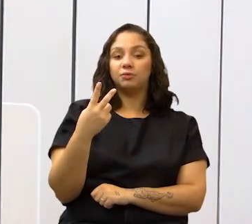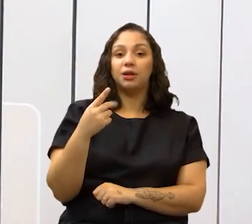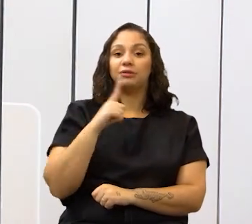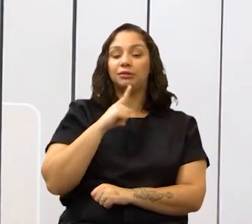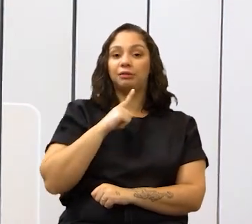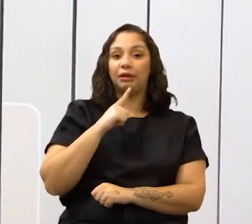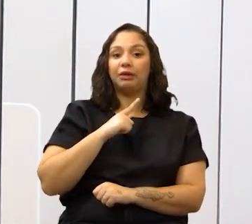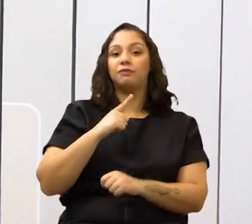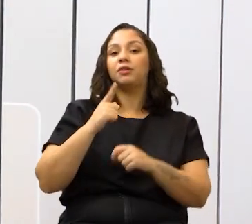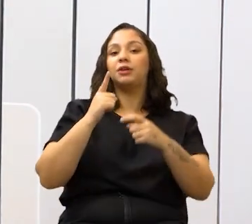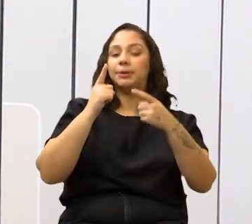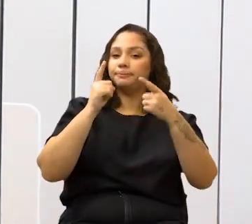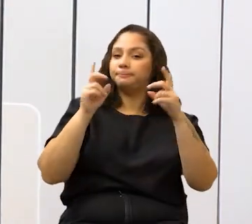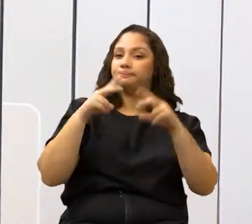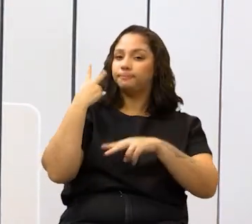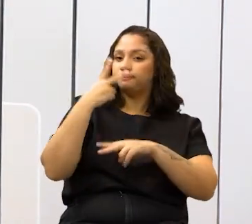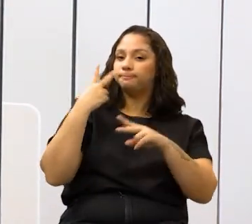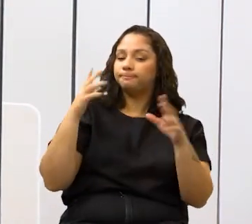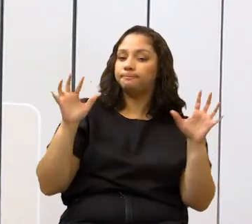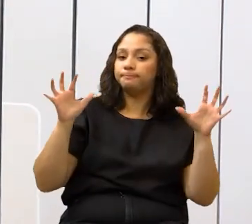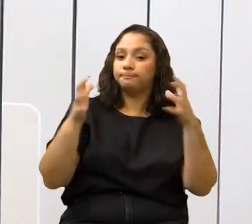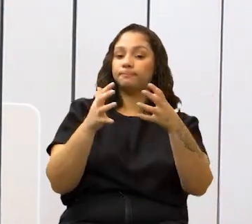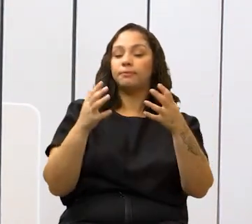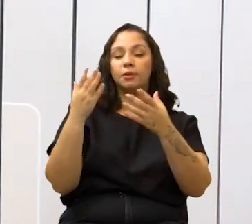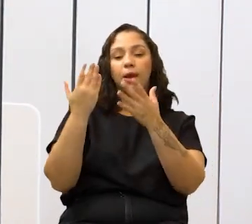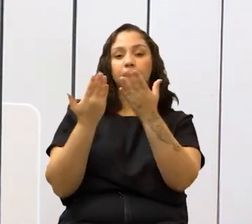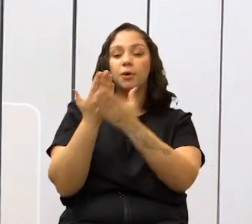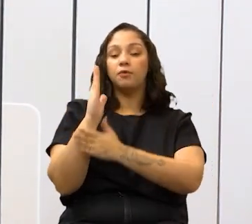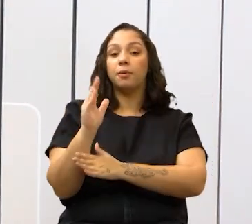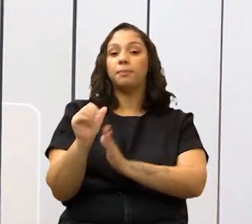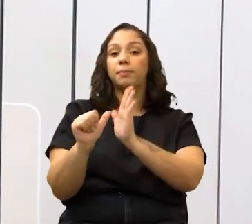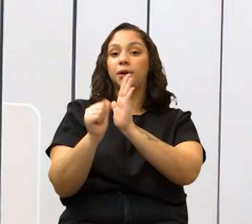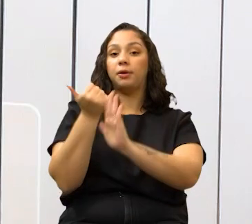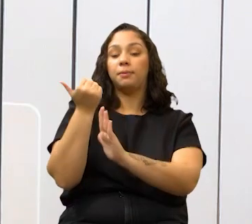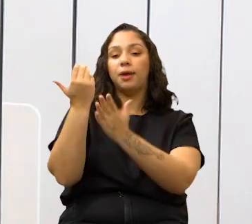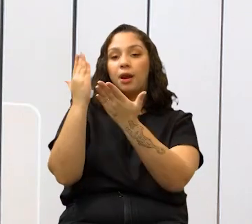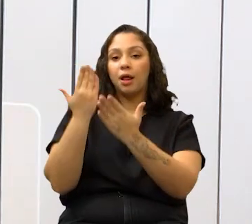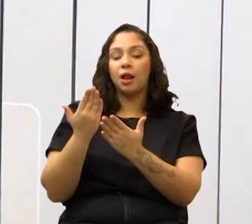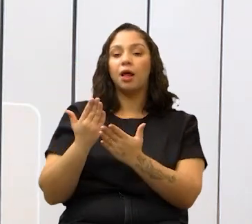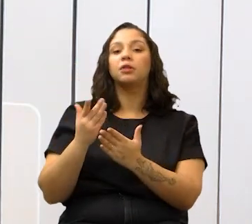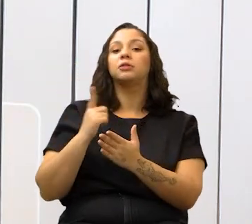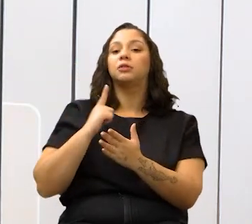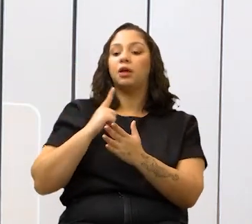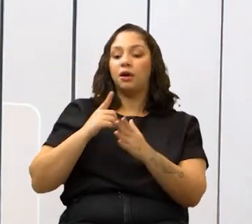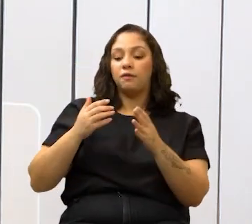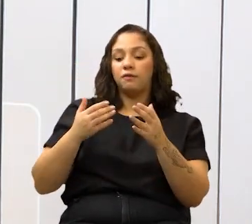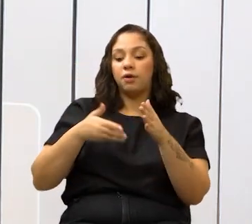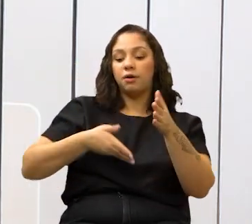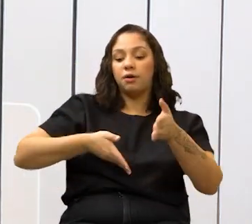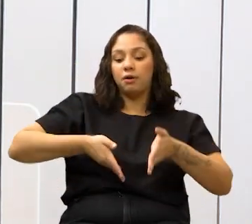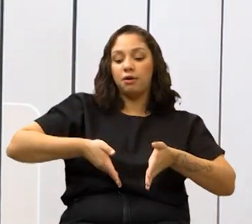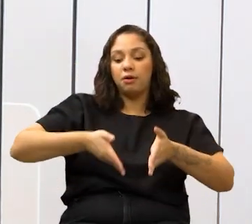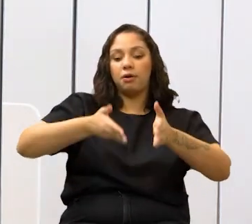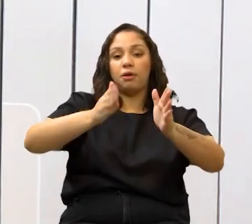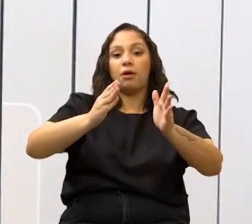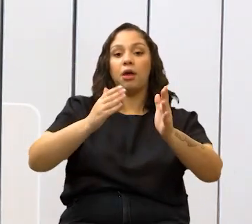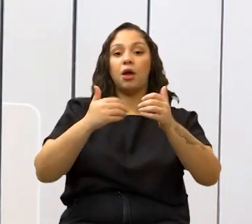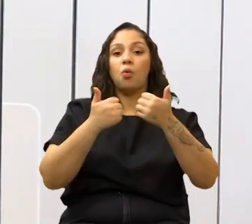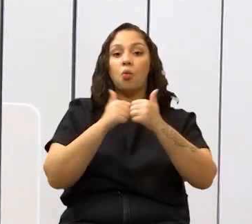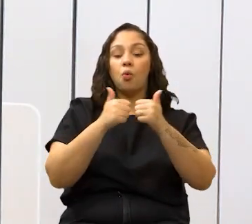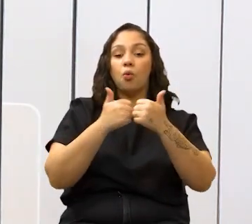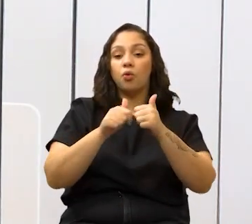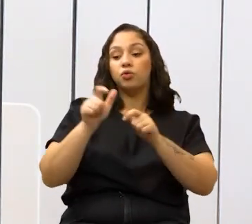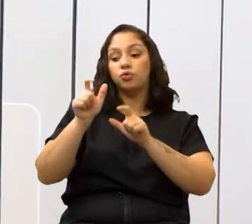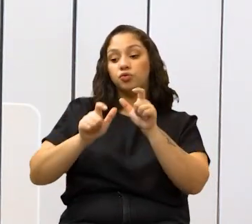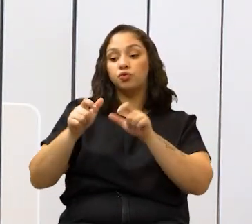se reuniram e aprovaram, em primeira análise, o uso de faixas exclusivas para ônibus por